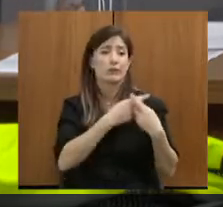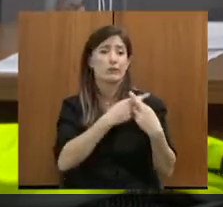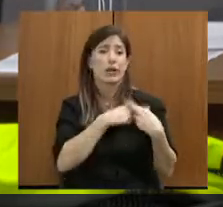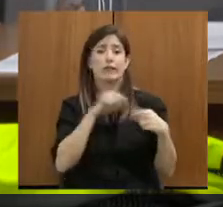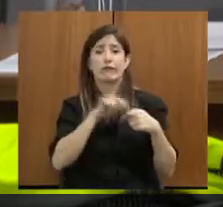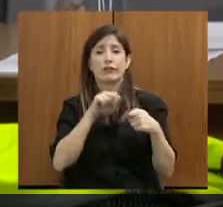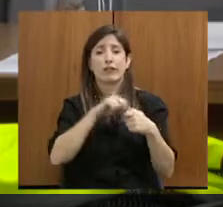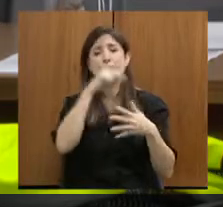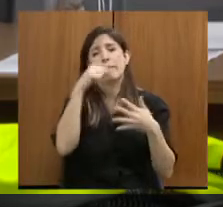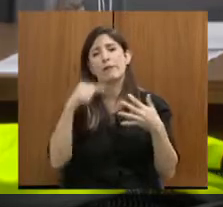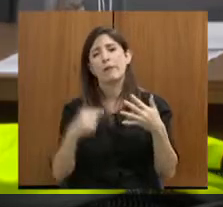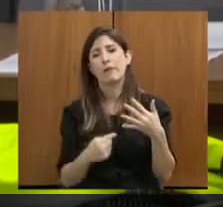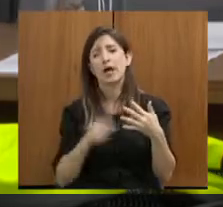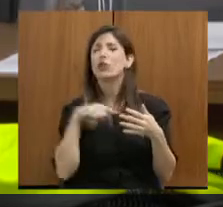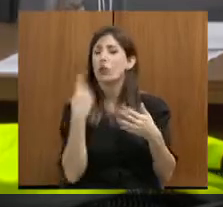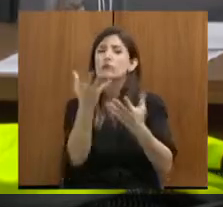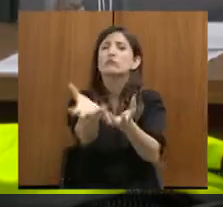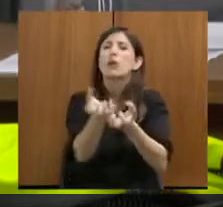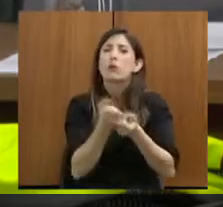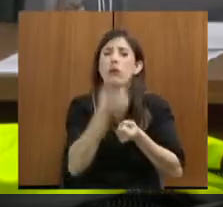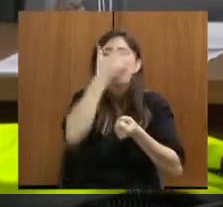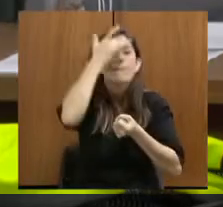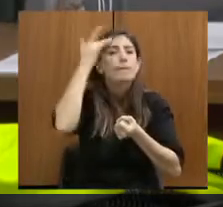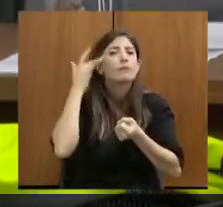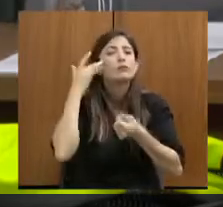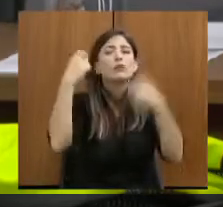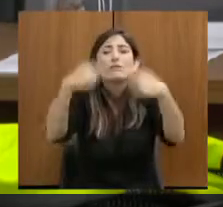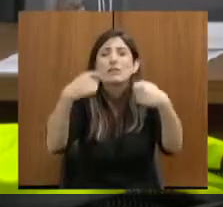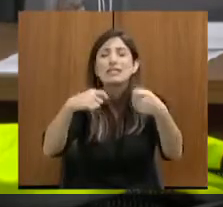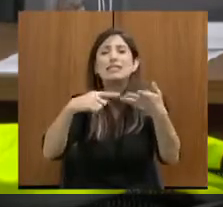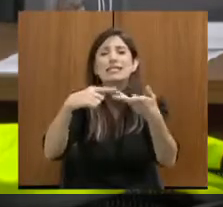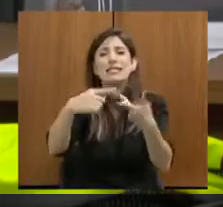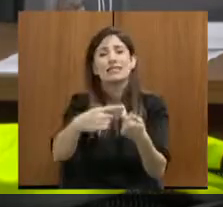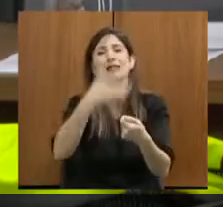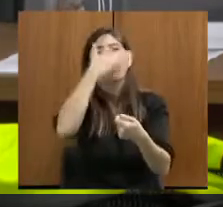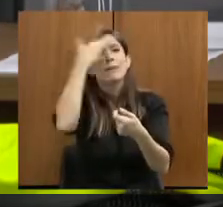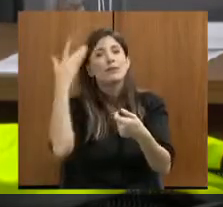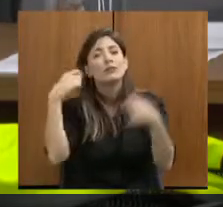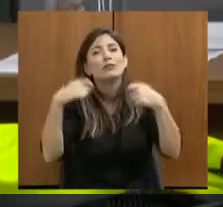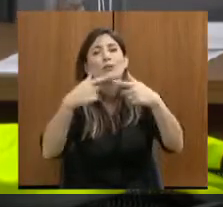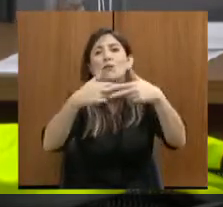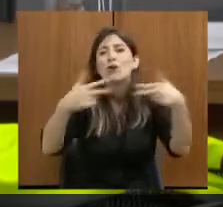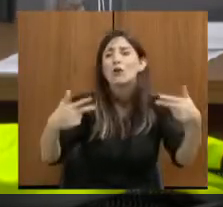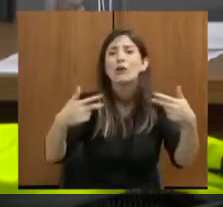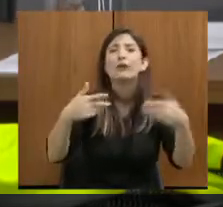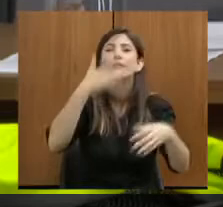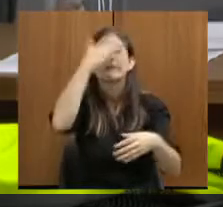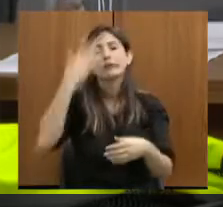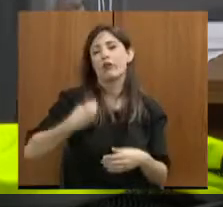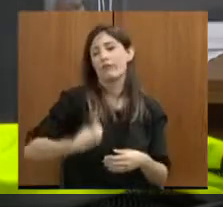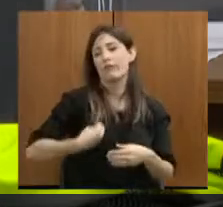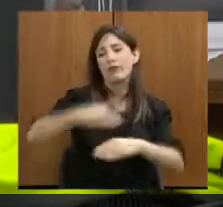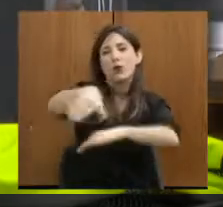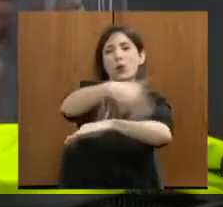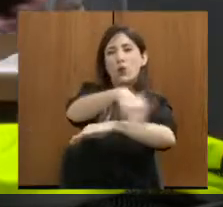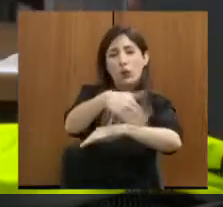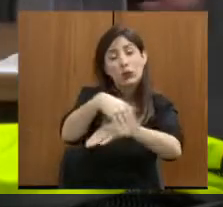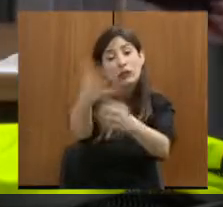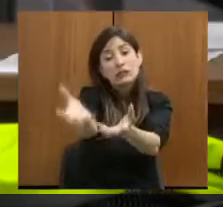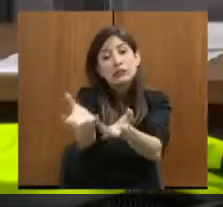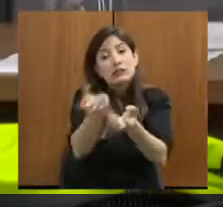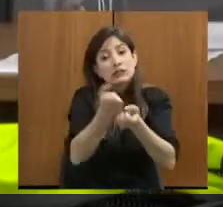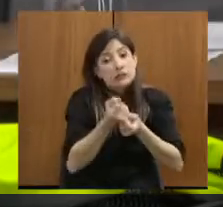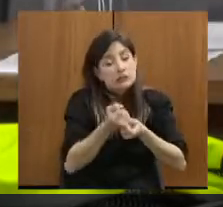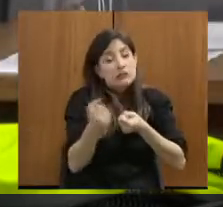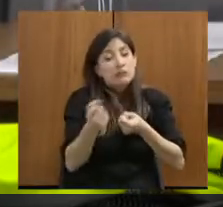problema de alimentação né e vulnerabilidade pessoas em situação de rua a gente for namorar dentro do terreiro Qual o pai de santo que nunca pois